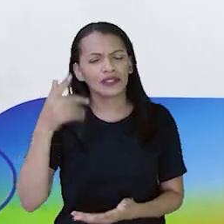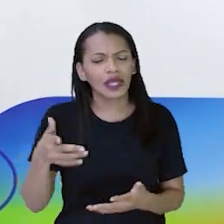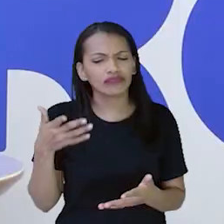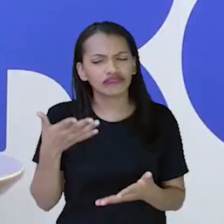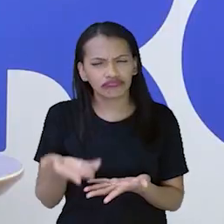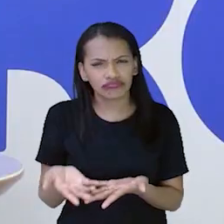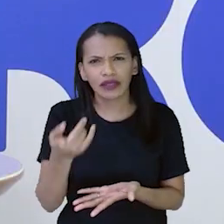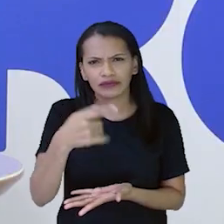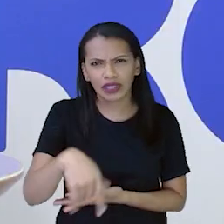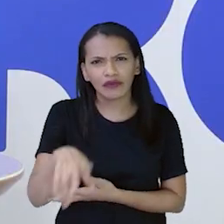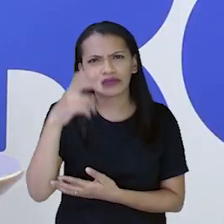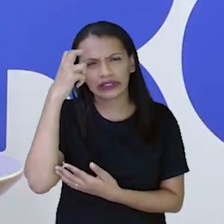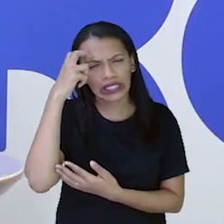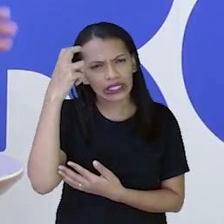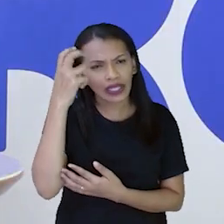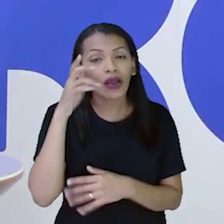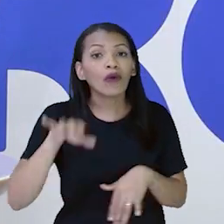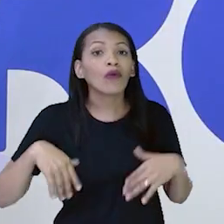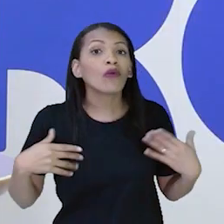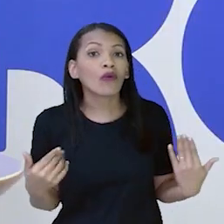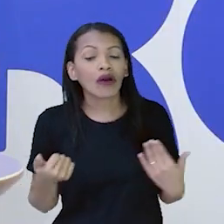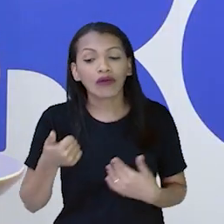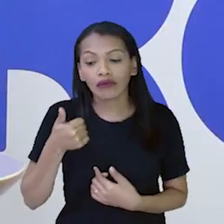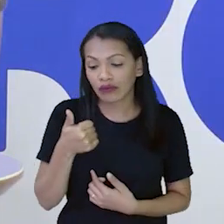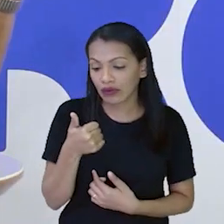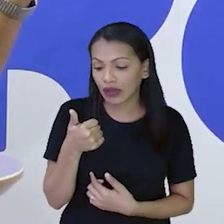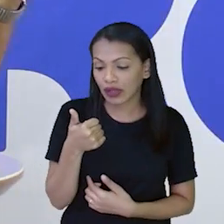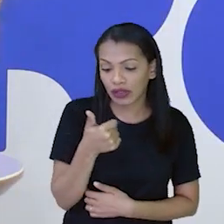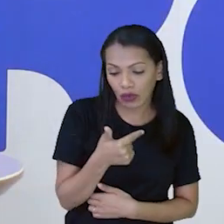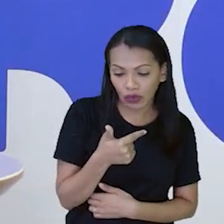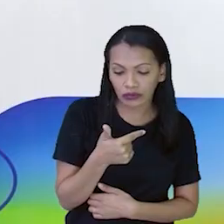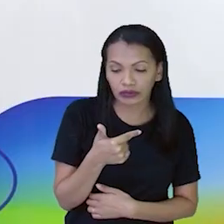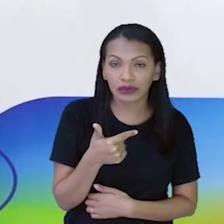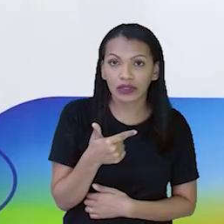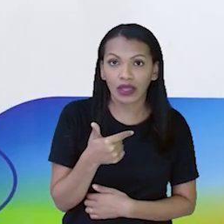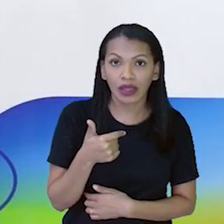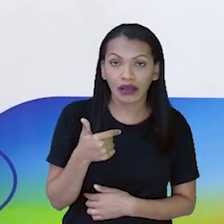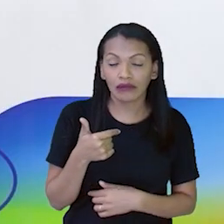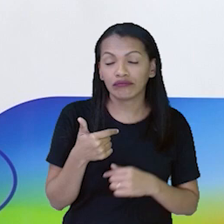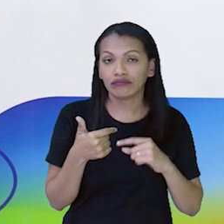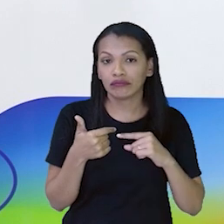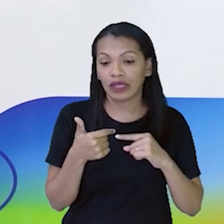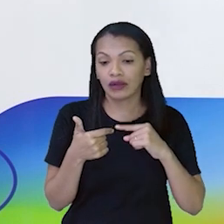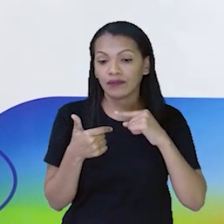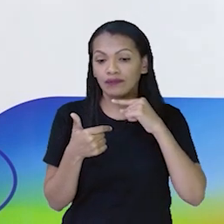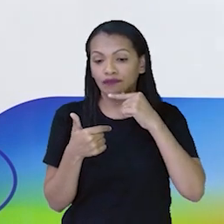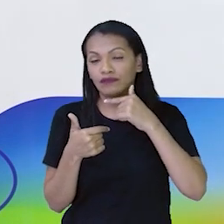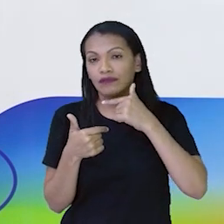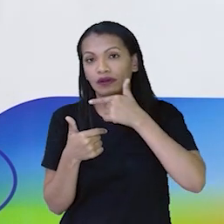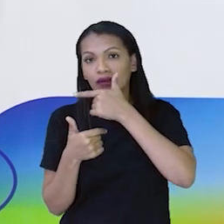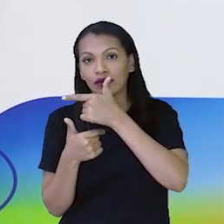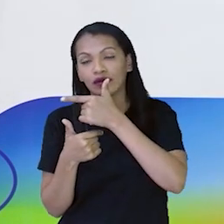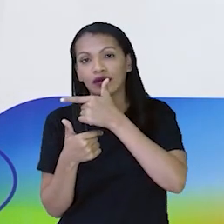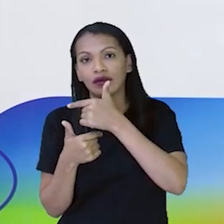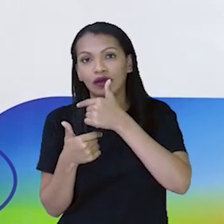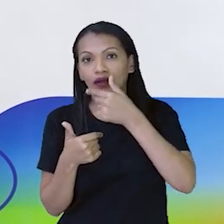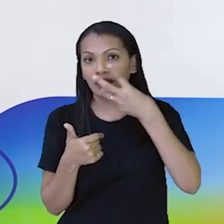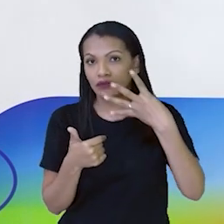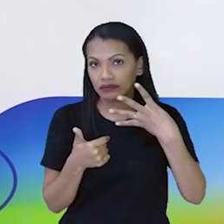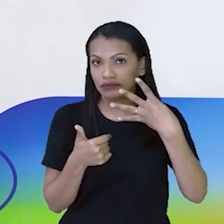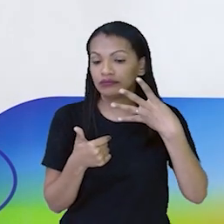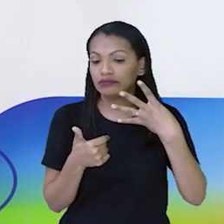são inteligentes. Claro. Qual número fica entre 12 e 14, que é a quantidade de estudantes que preferiram o suco de